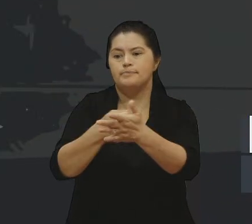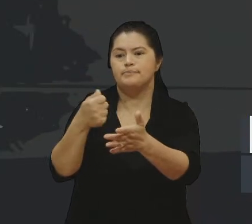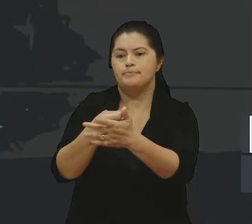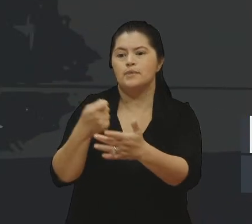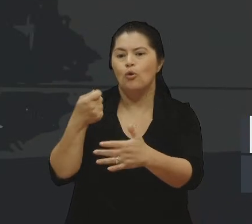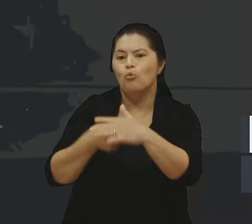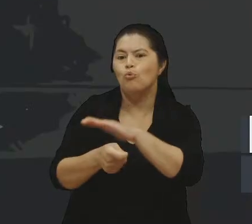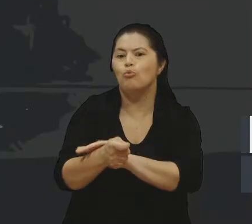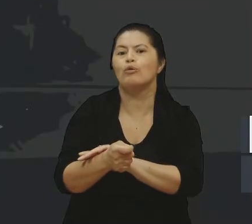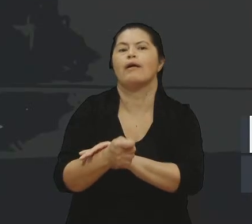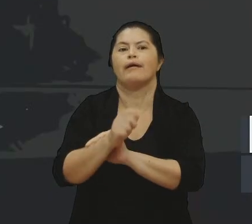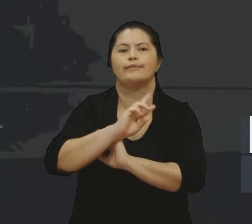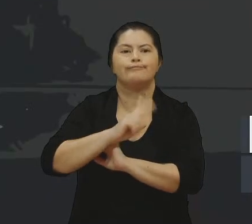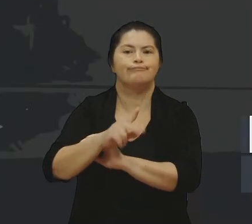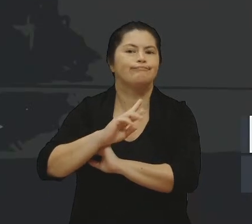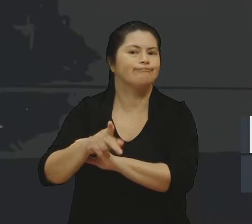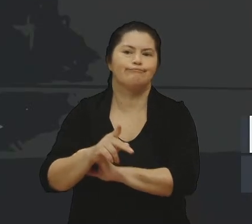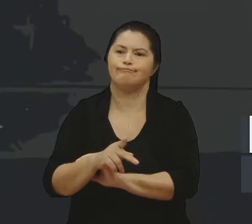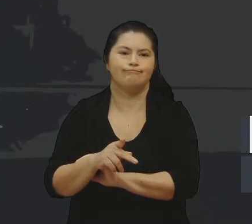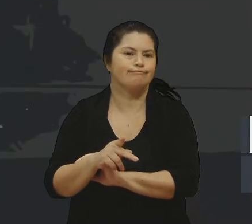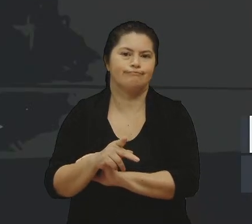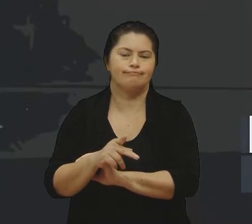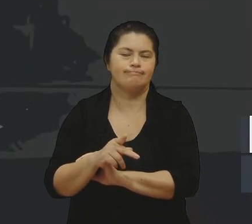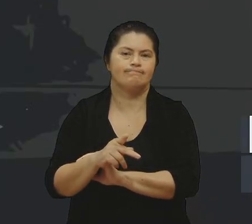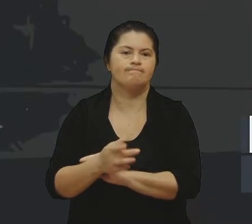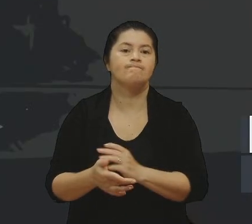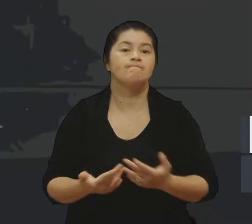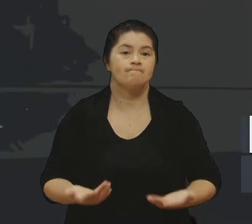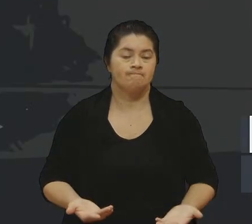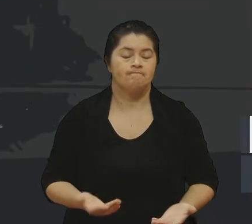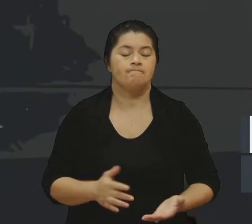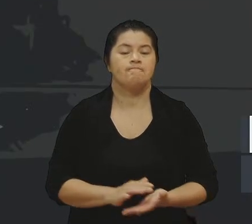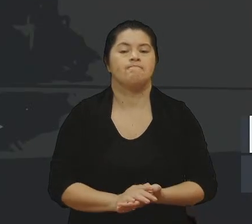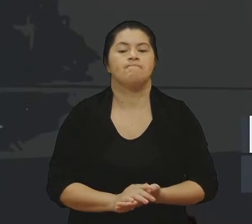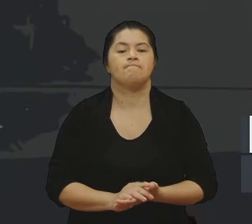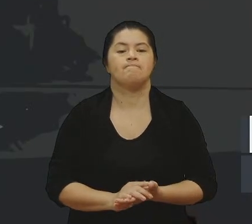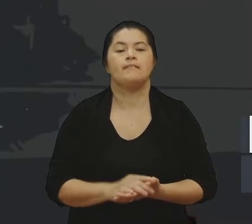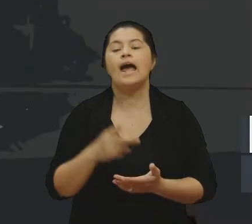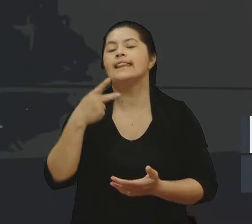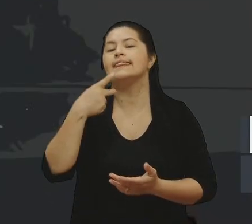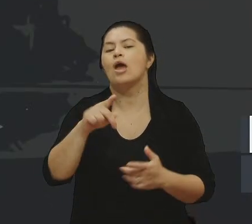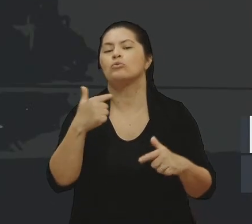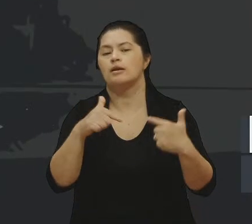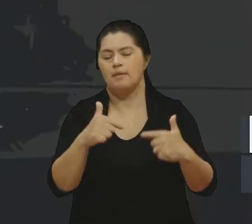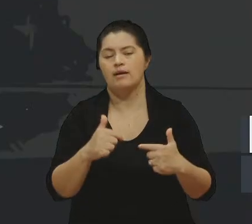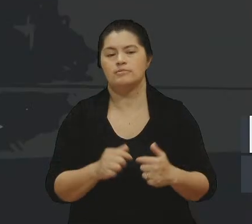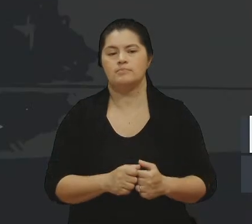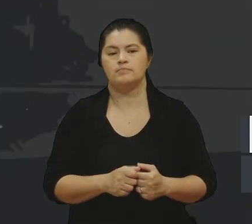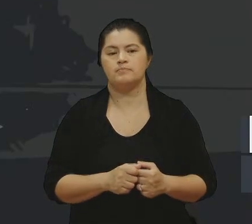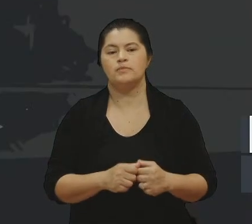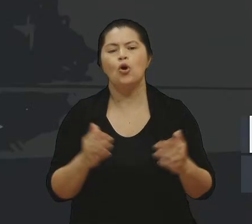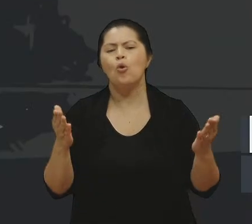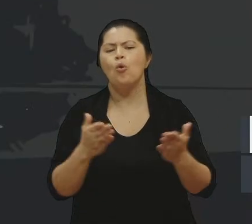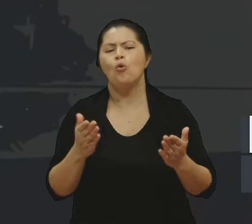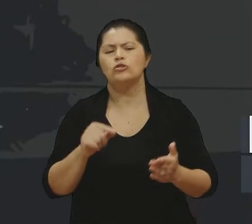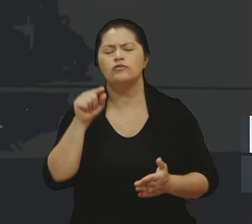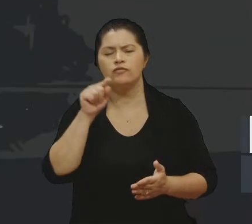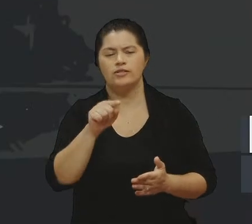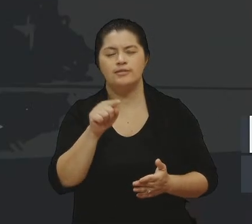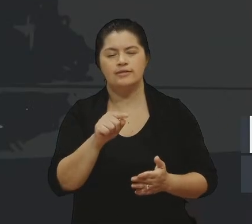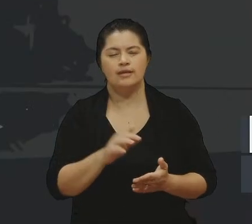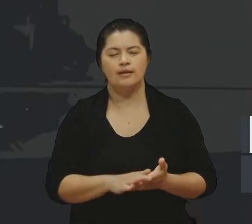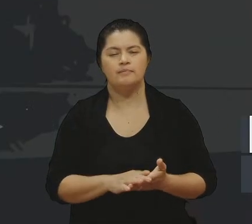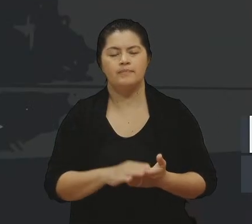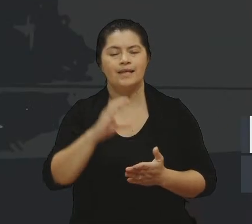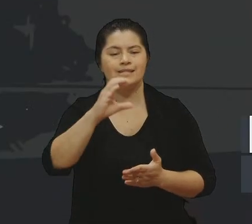e aí a gente quebra, porque não dá para fazer. Então, é do fruto do seu trabalho. E se você hoje, talvez, é ainda um